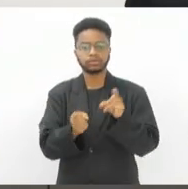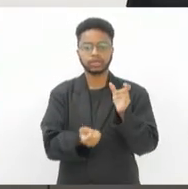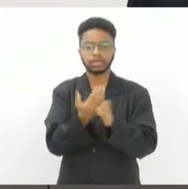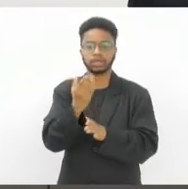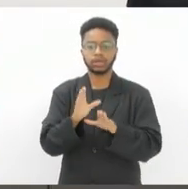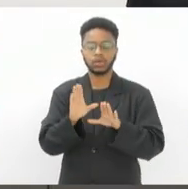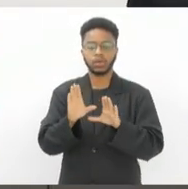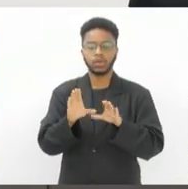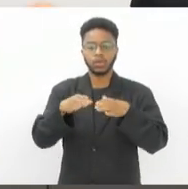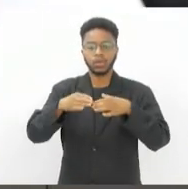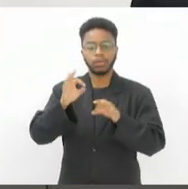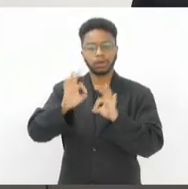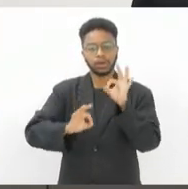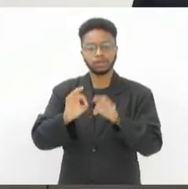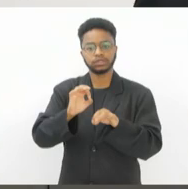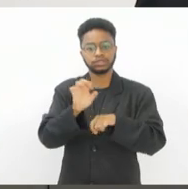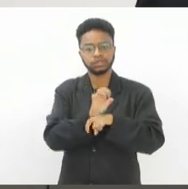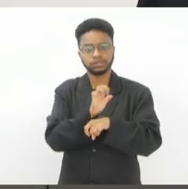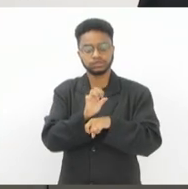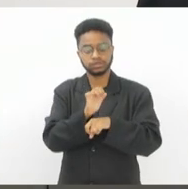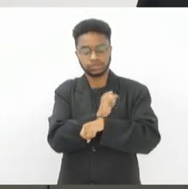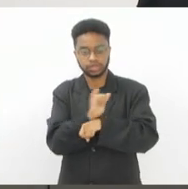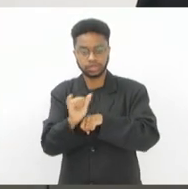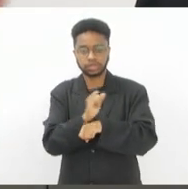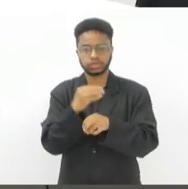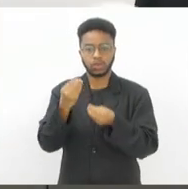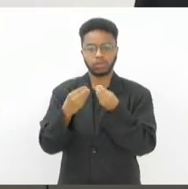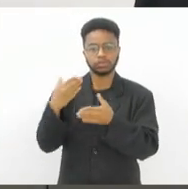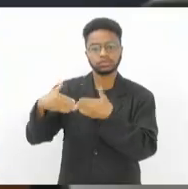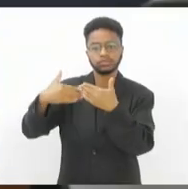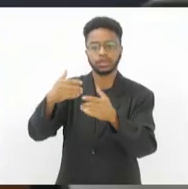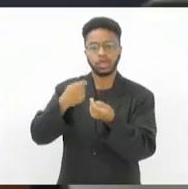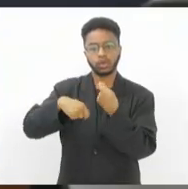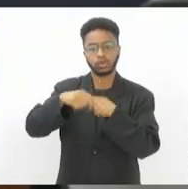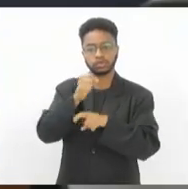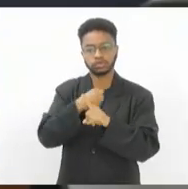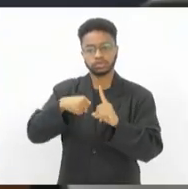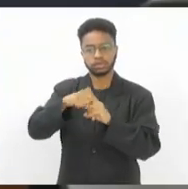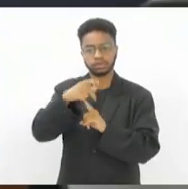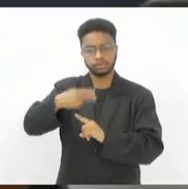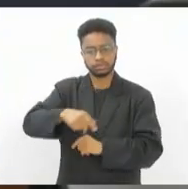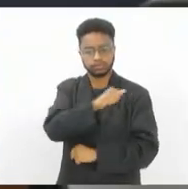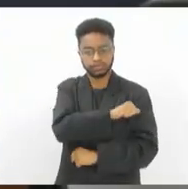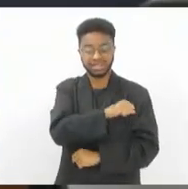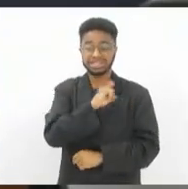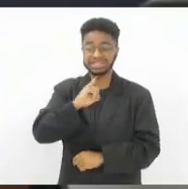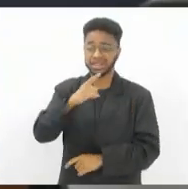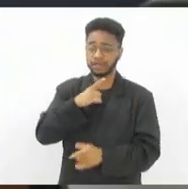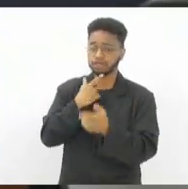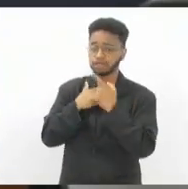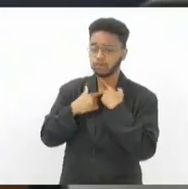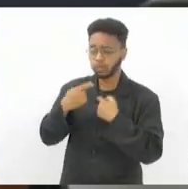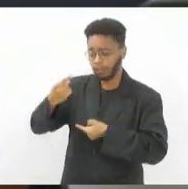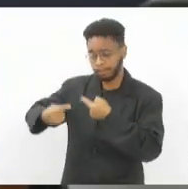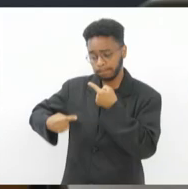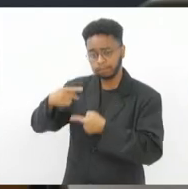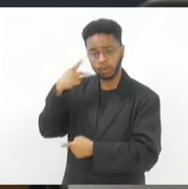Plano Estratégico de Desenvolvimento Econômico e Social do Estado do Rio. Quanto mais vontade política